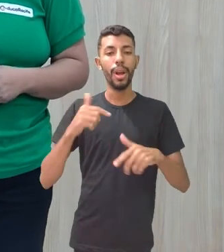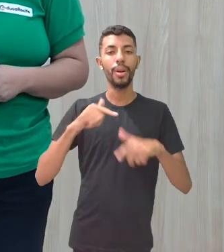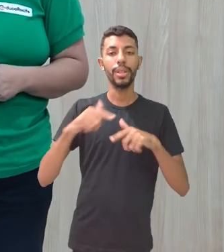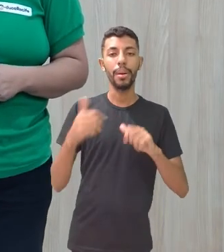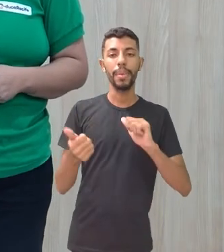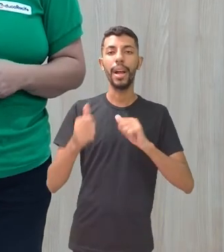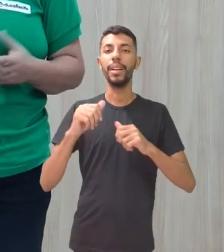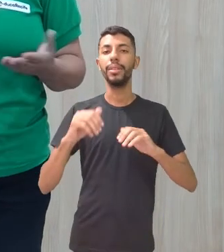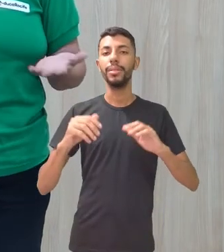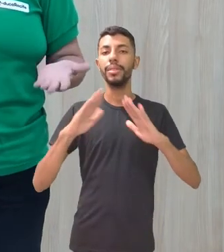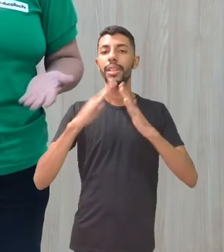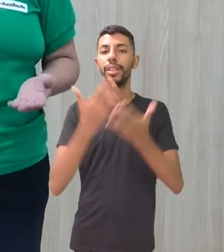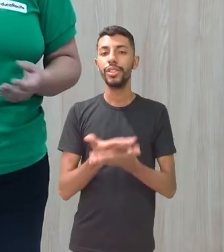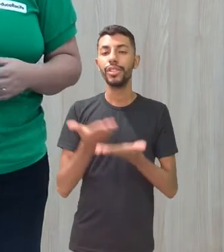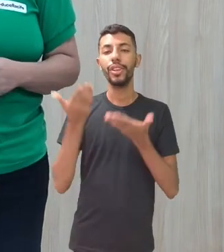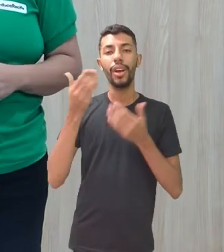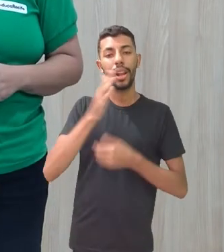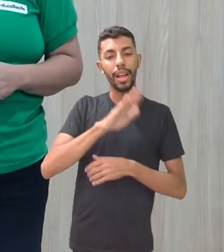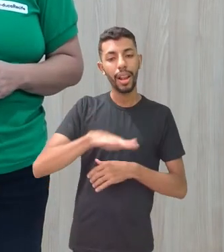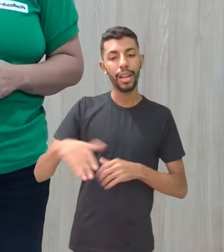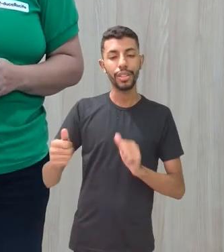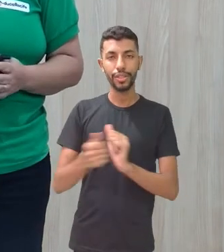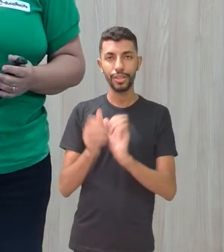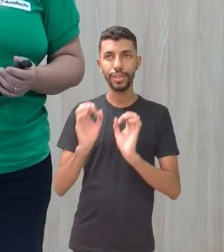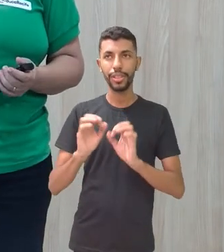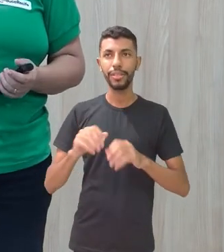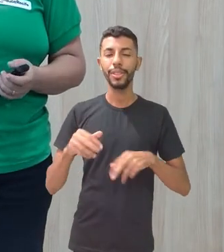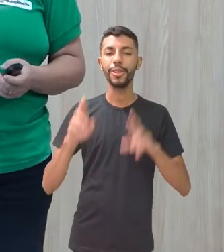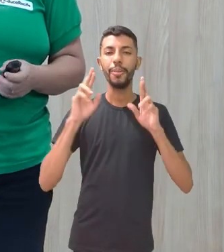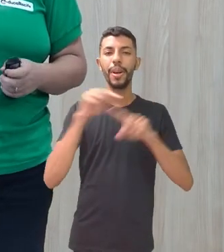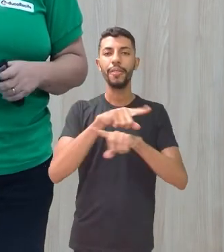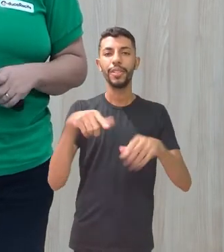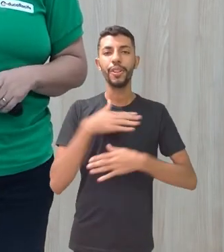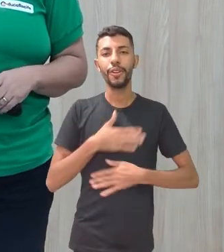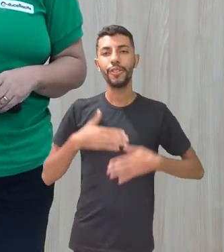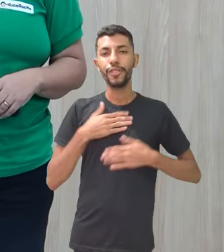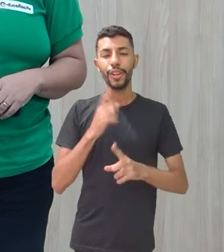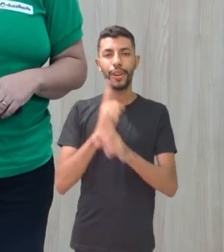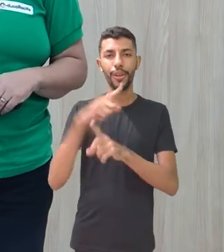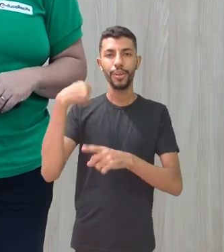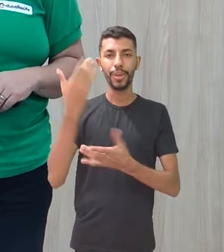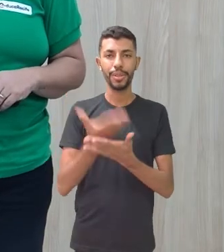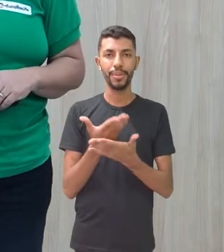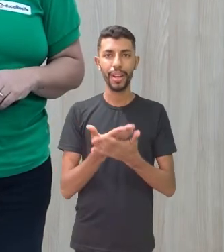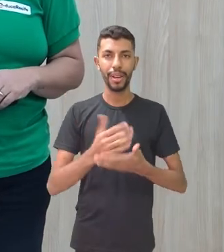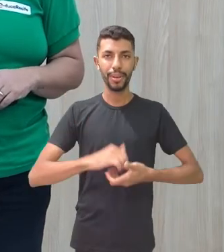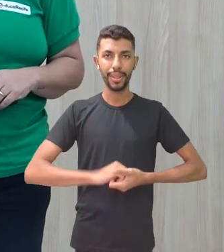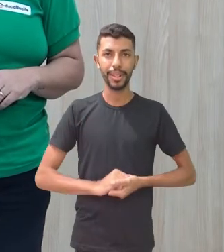crianças. Eu espero que você tenha gostado e te espero no nosso próximo momento.